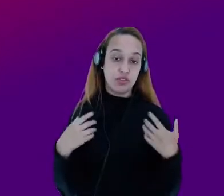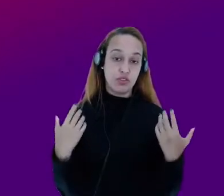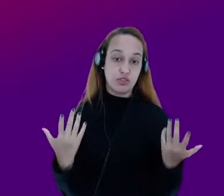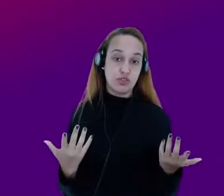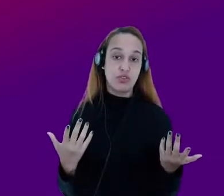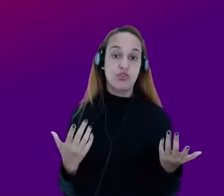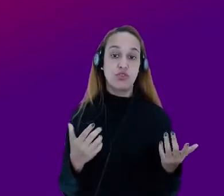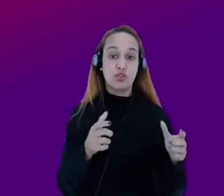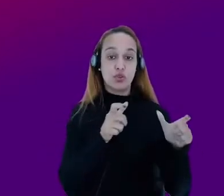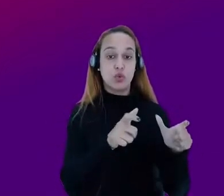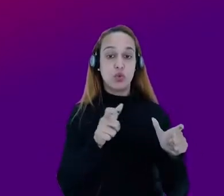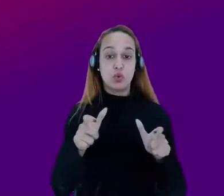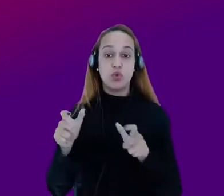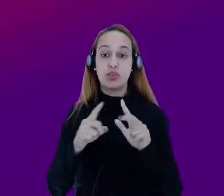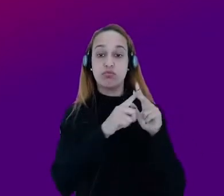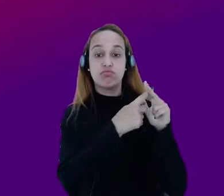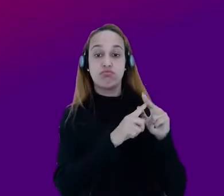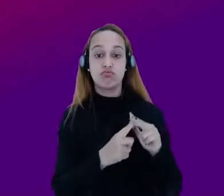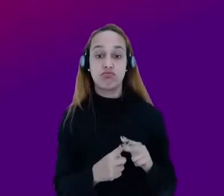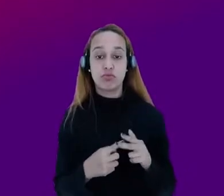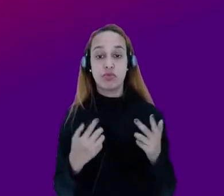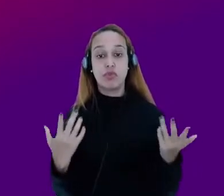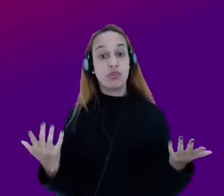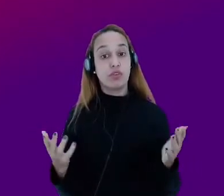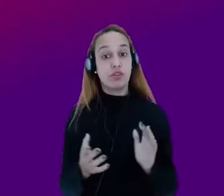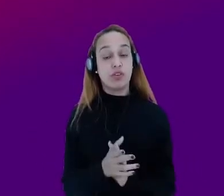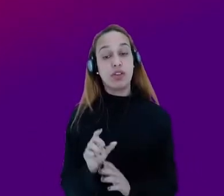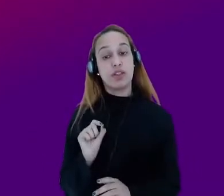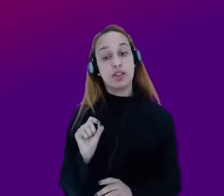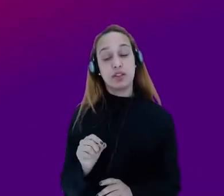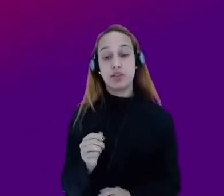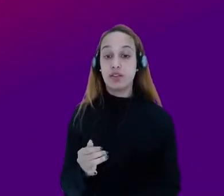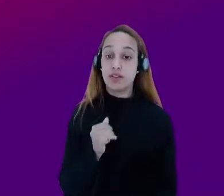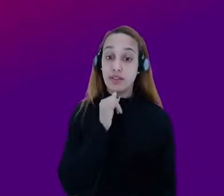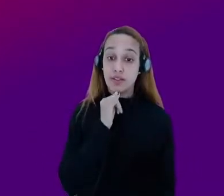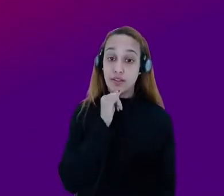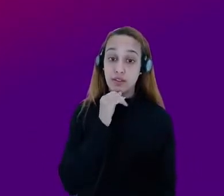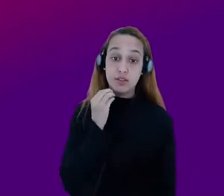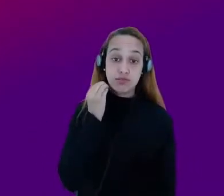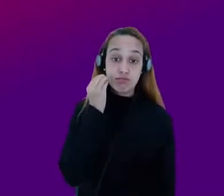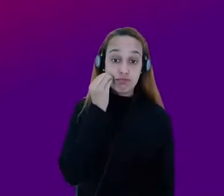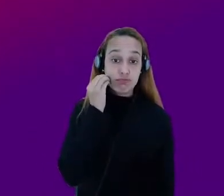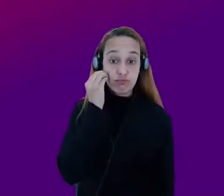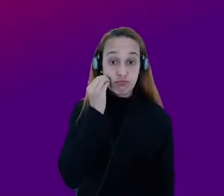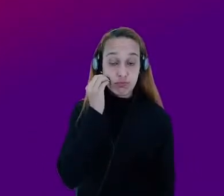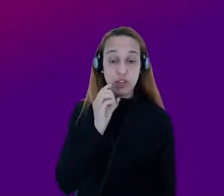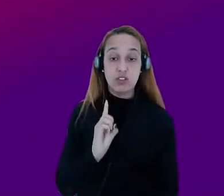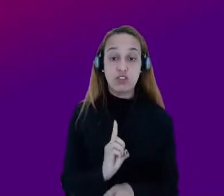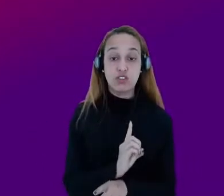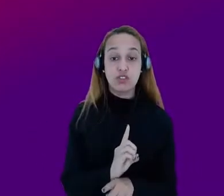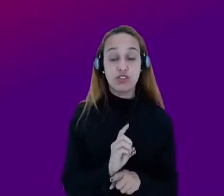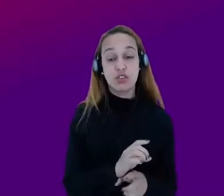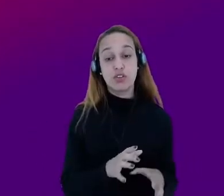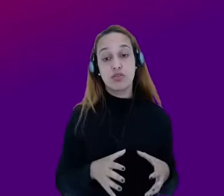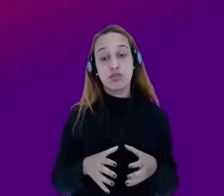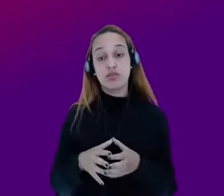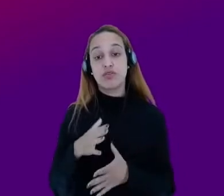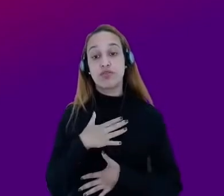oficinas para ela. Olha que esse é um grande exemplo da experiência digital com o físico, né? Que é a